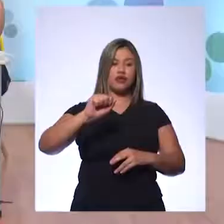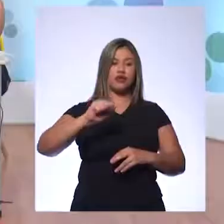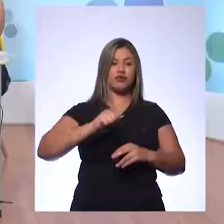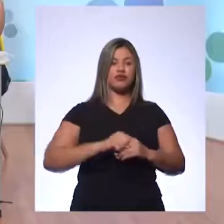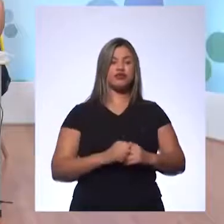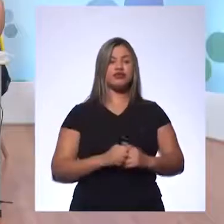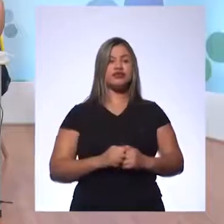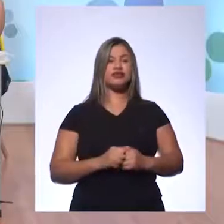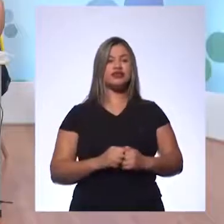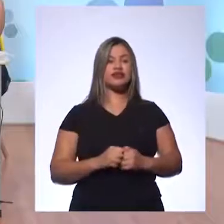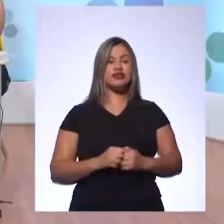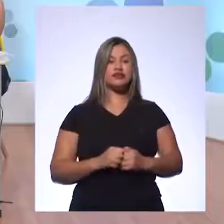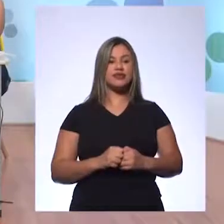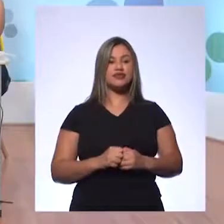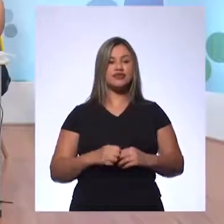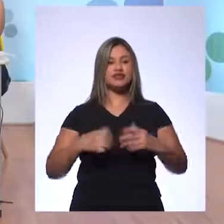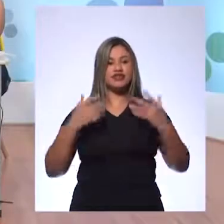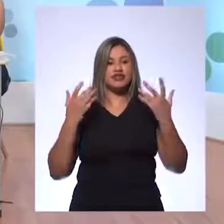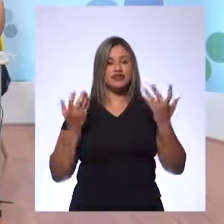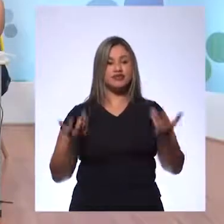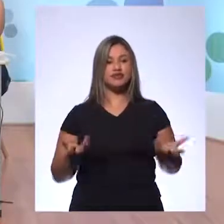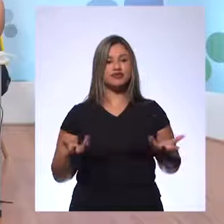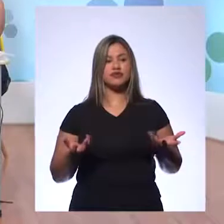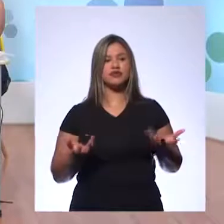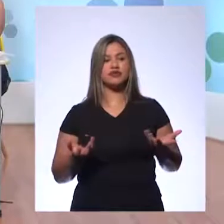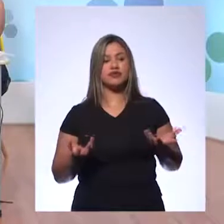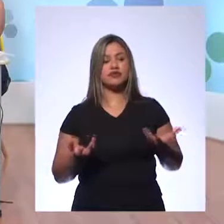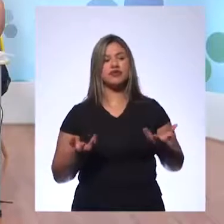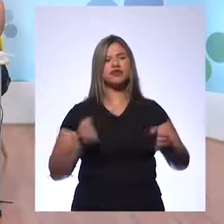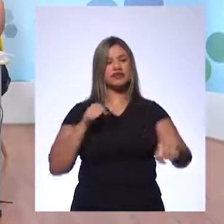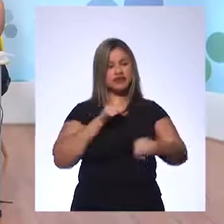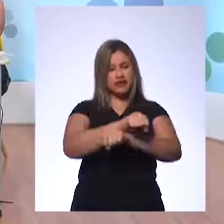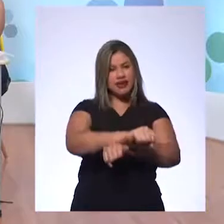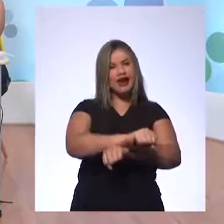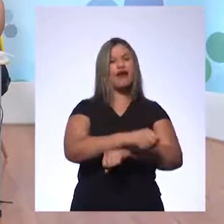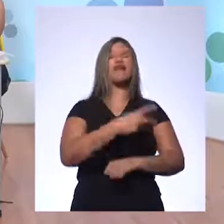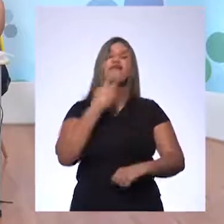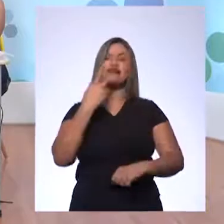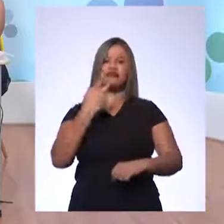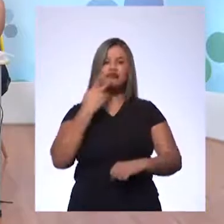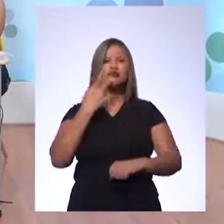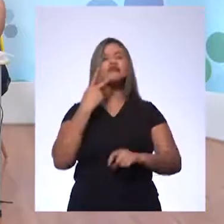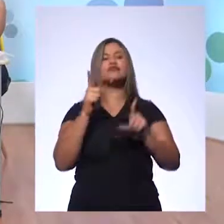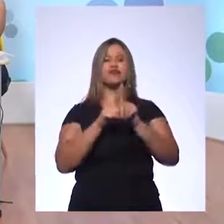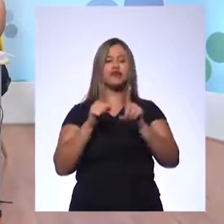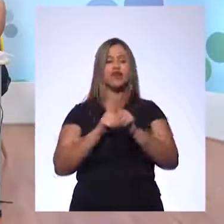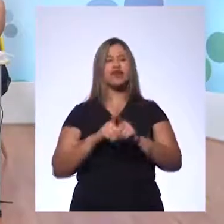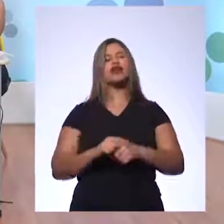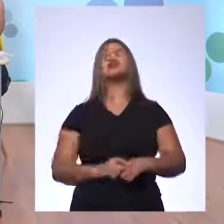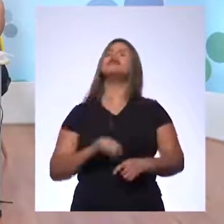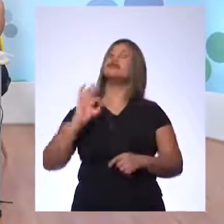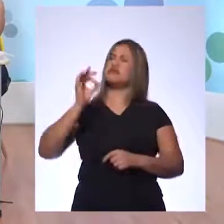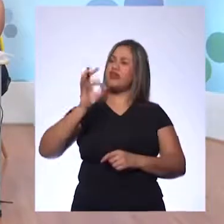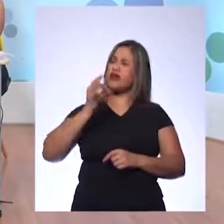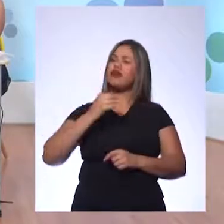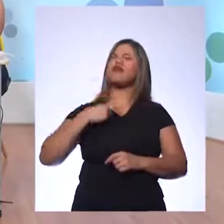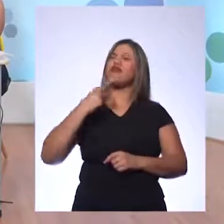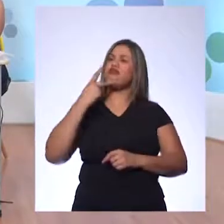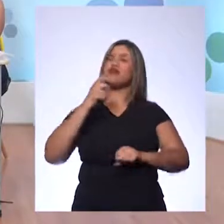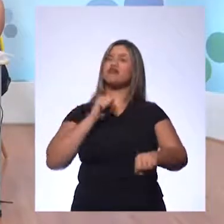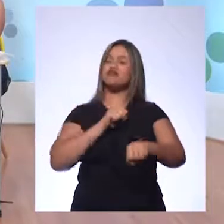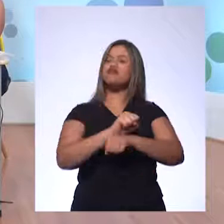número de escravos trabalhando aqui escravos fé escravos é que eu falei do escravismo